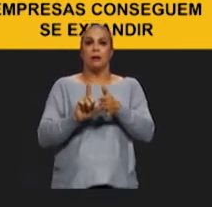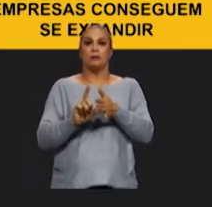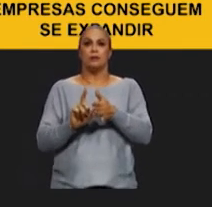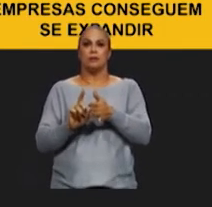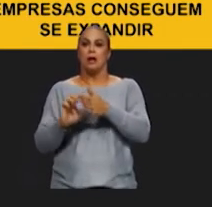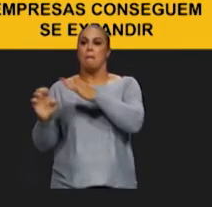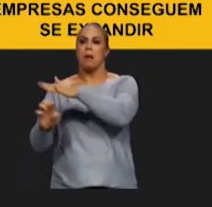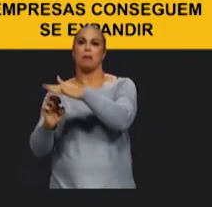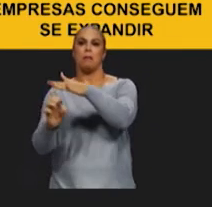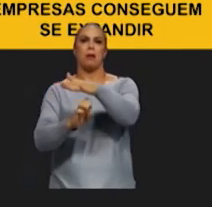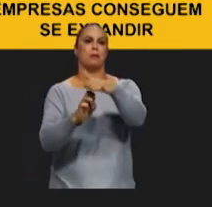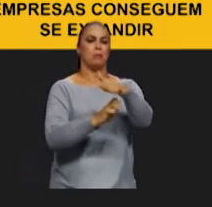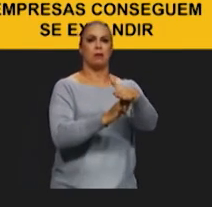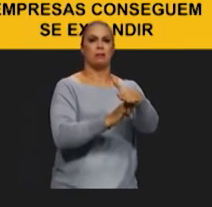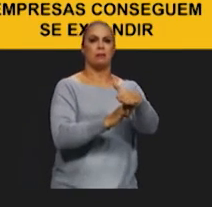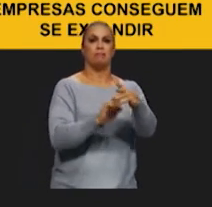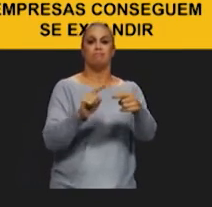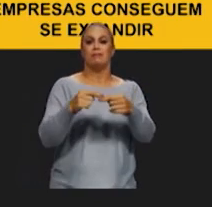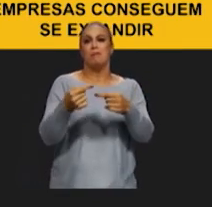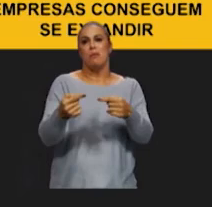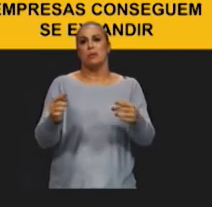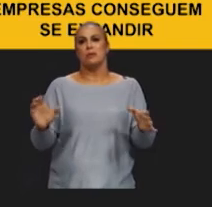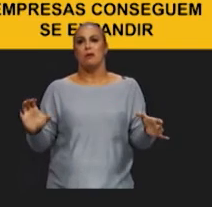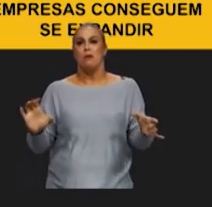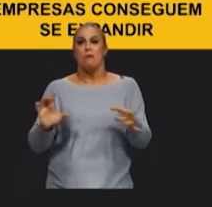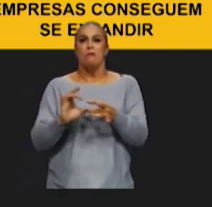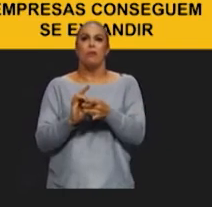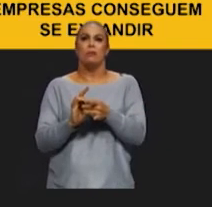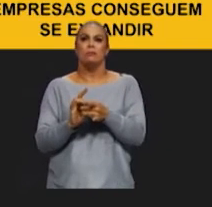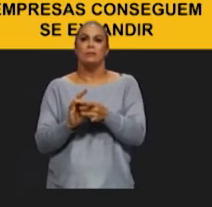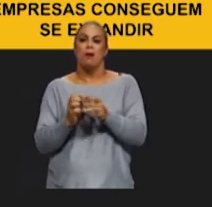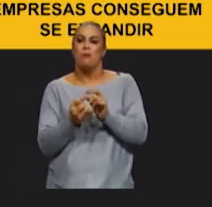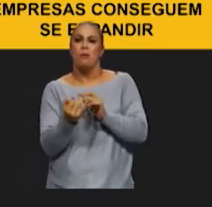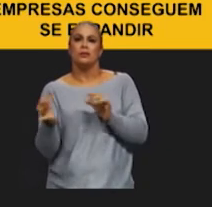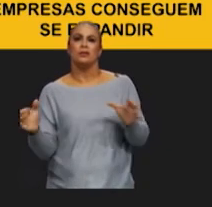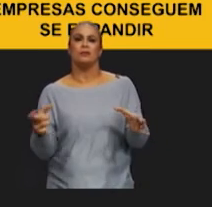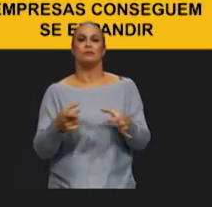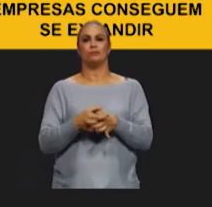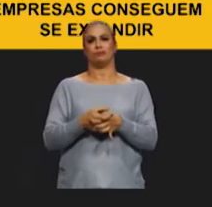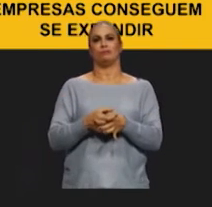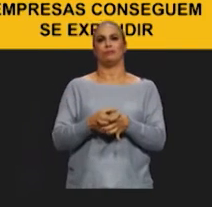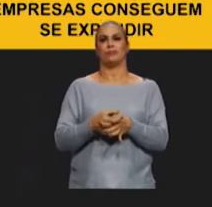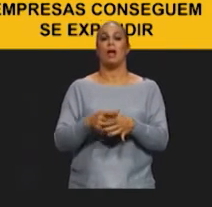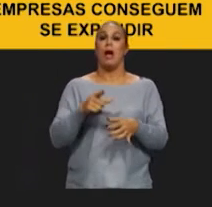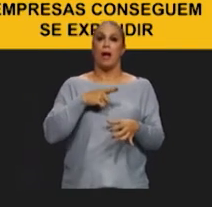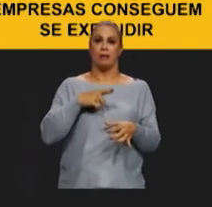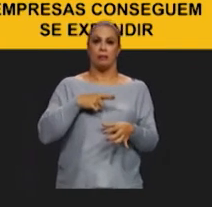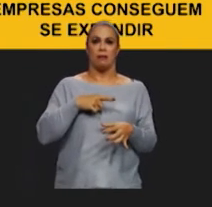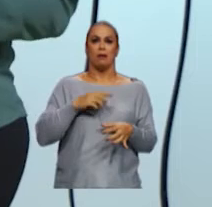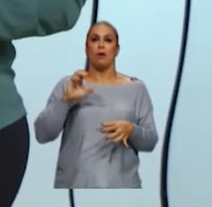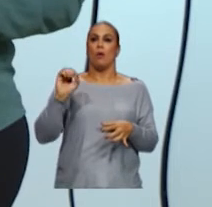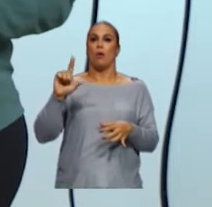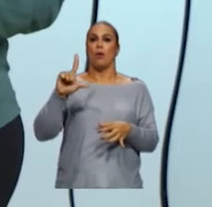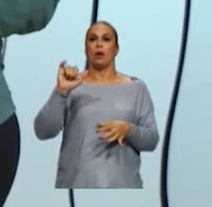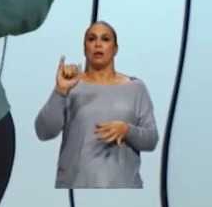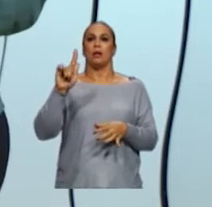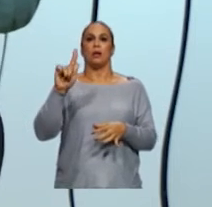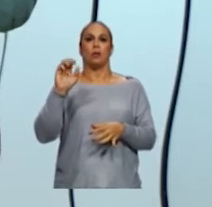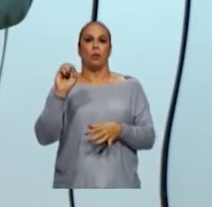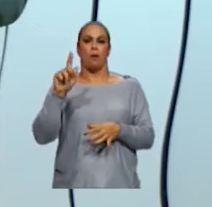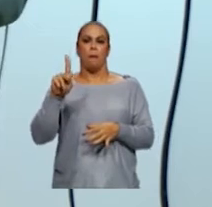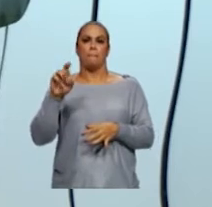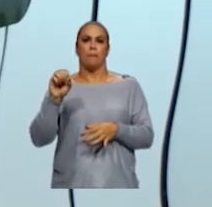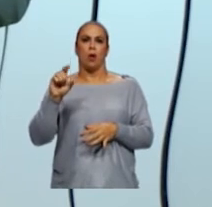capitalismo que vai estar associado a essa organização em oligopólios e monopólios, que a gente vai falar um